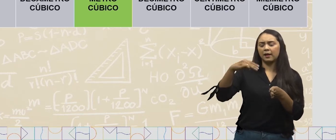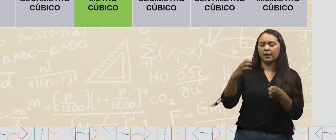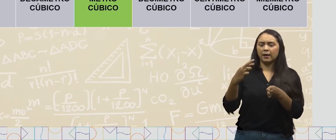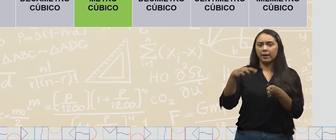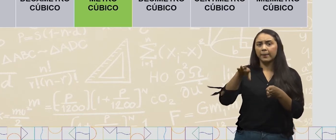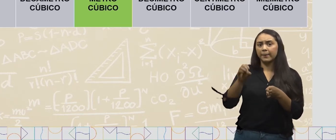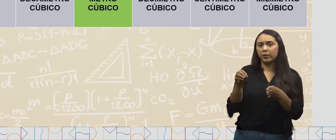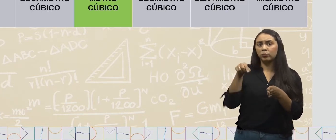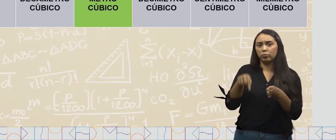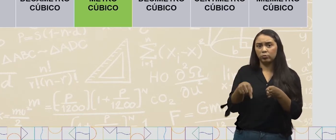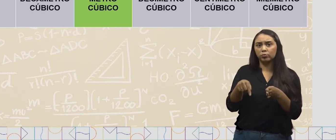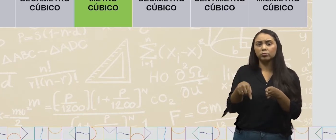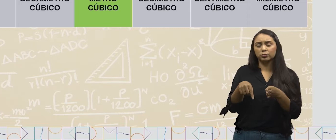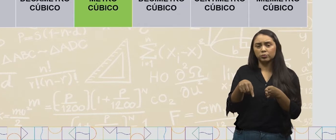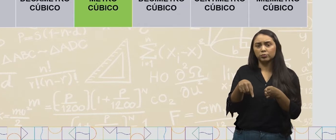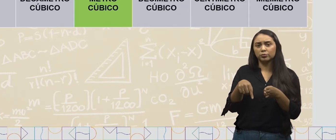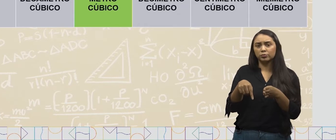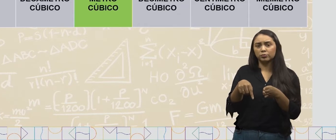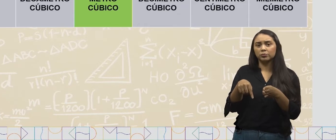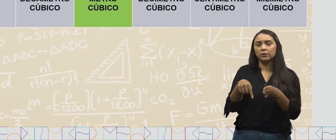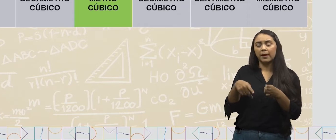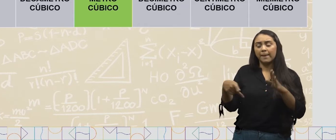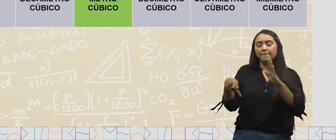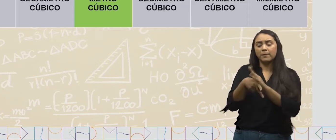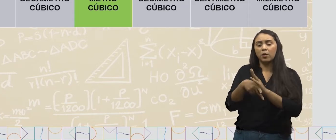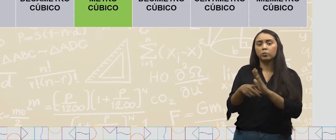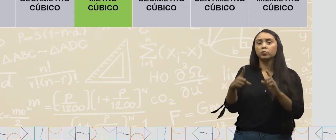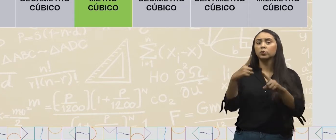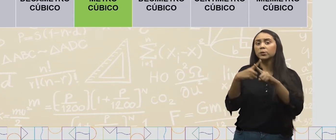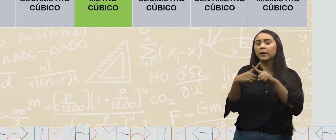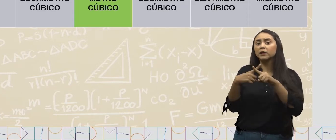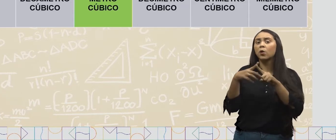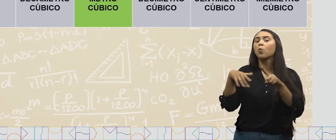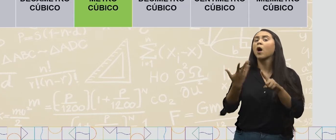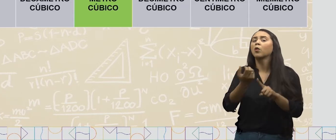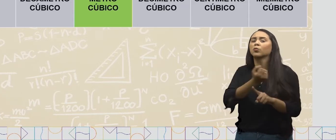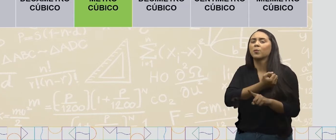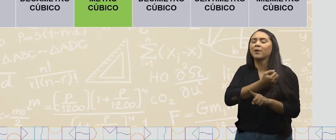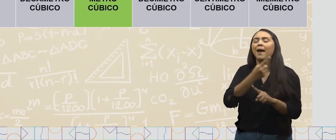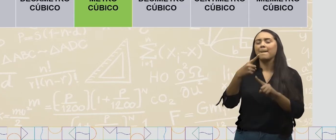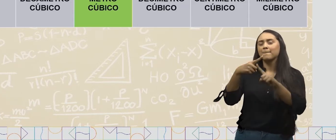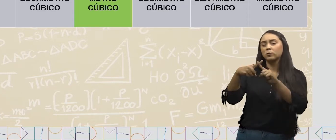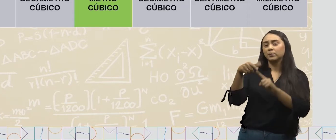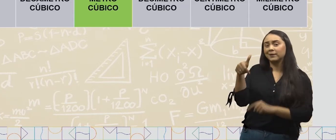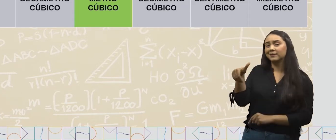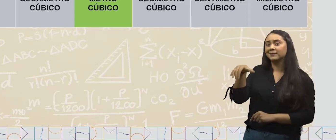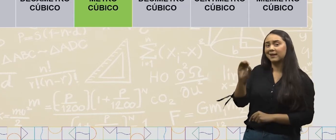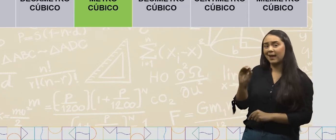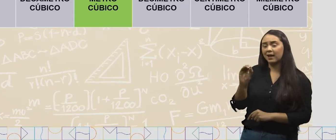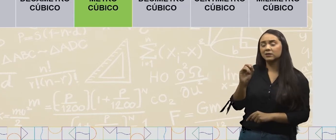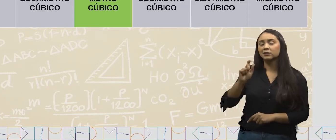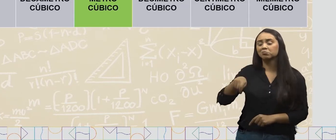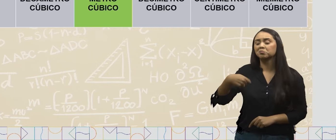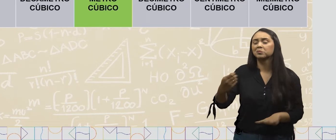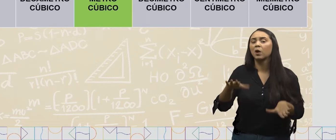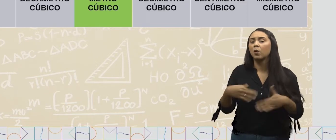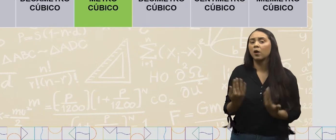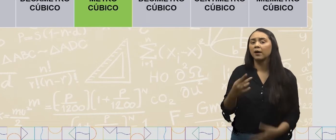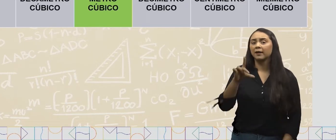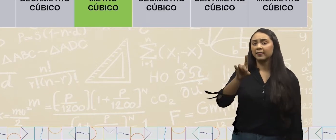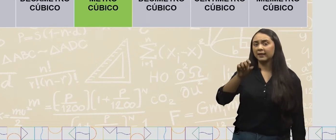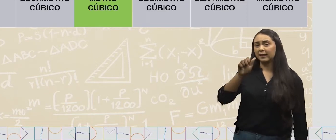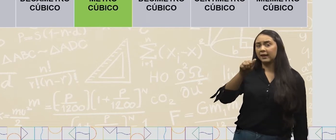a multiplicação do metro cúbico por 10. E tem como símbolo as